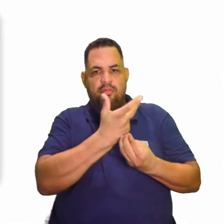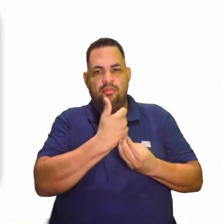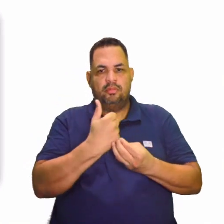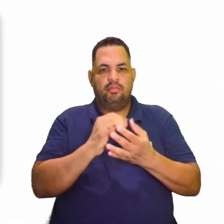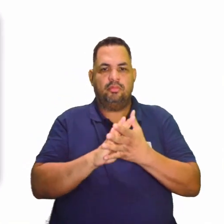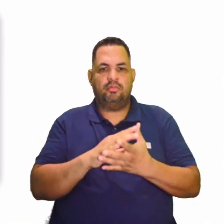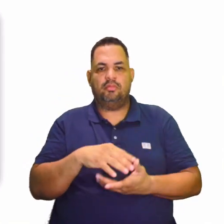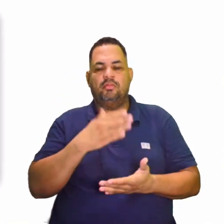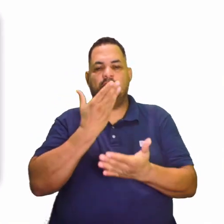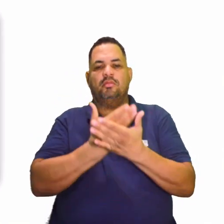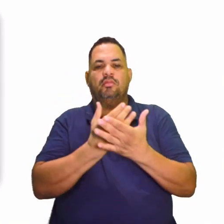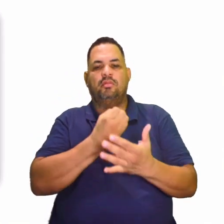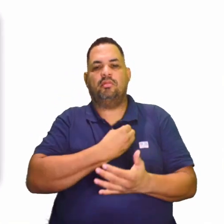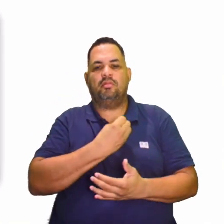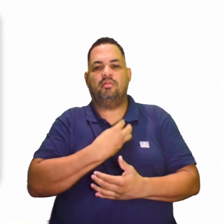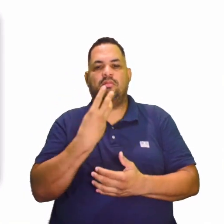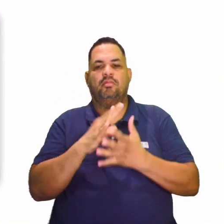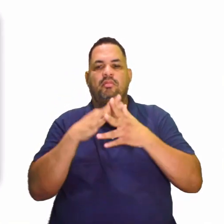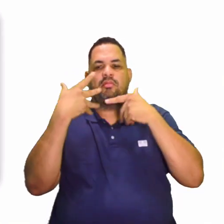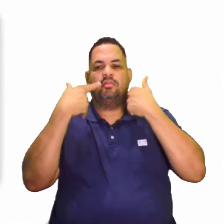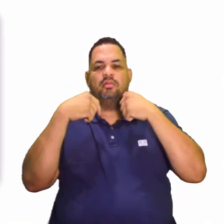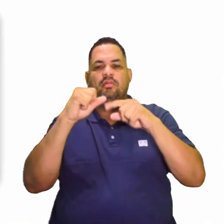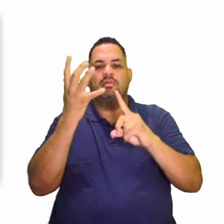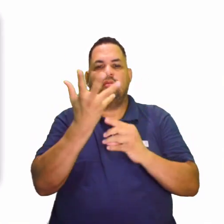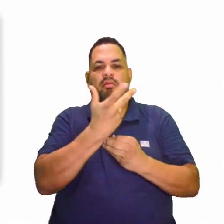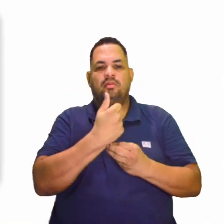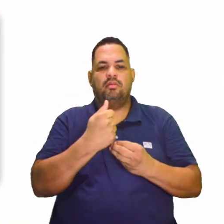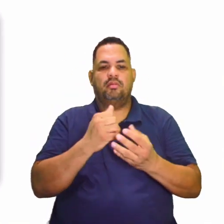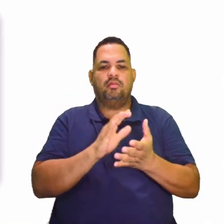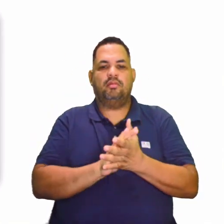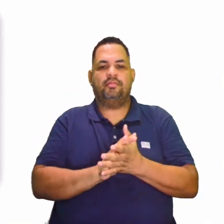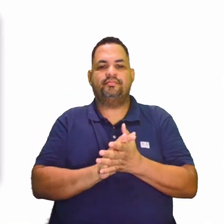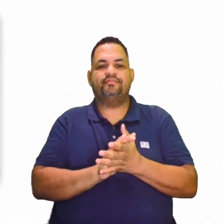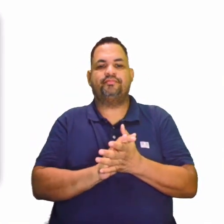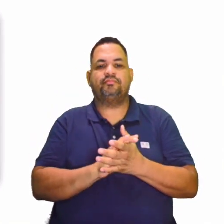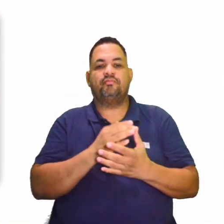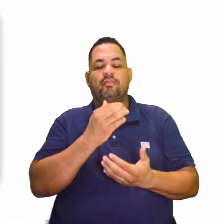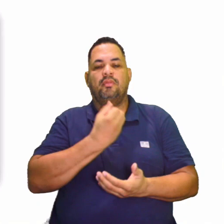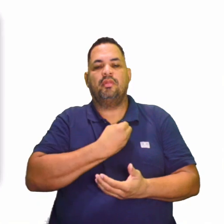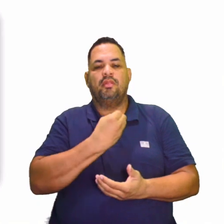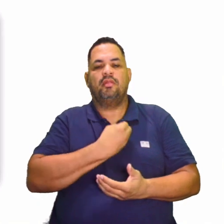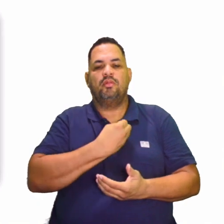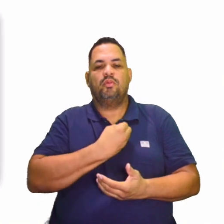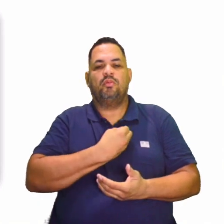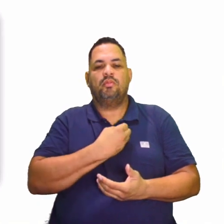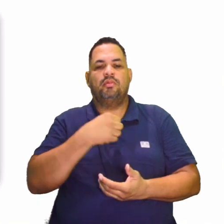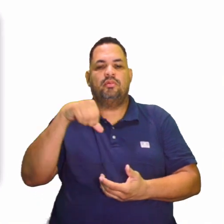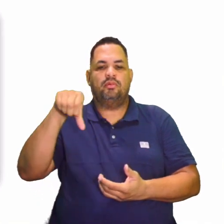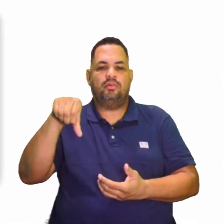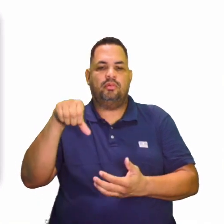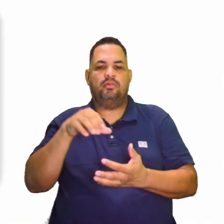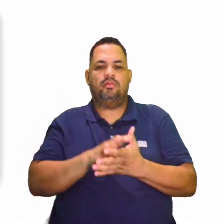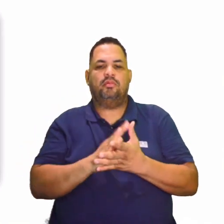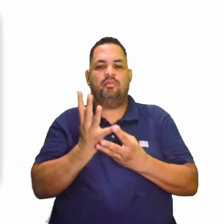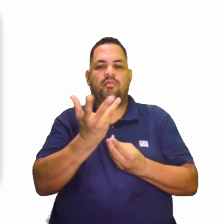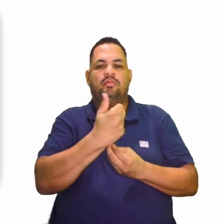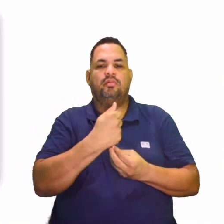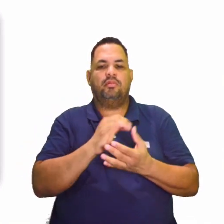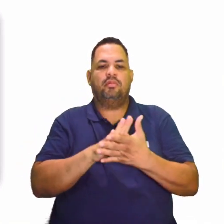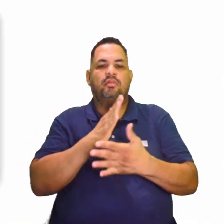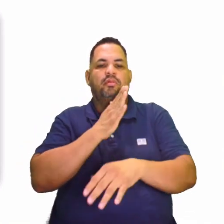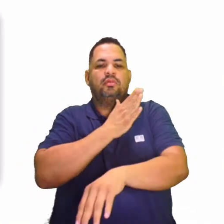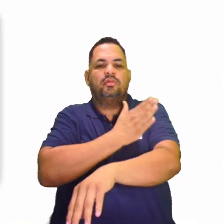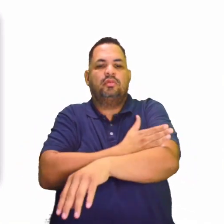3, linguagens artísticas, aula 9, arte na antiguidade, vamos falar então da arte